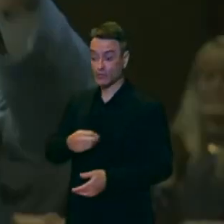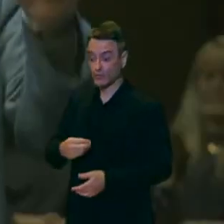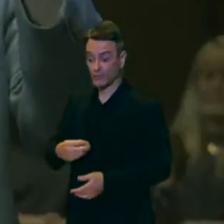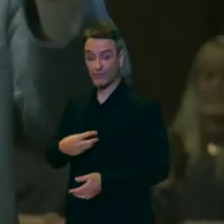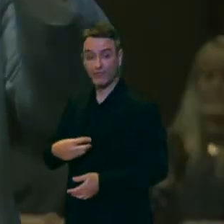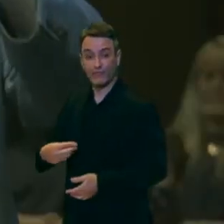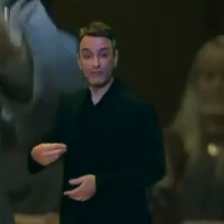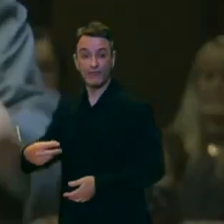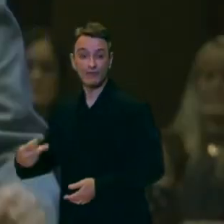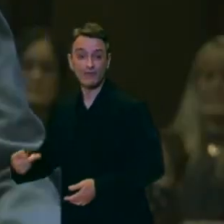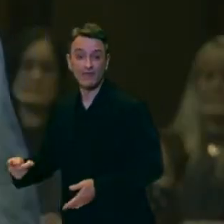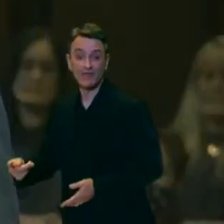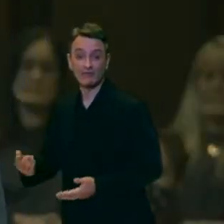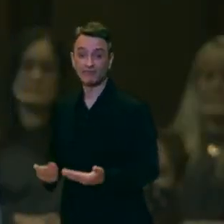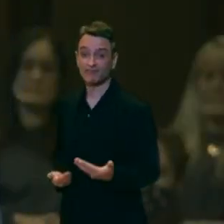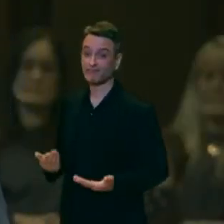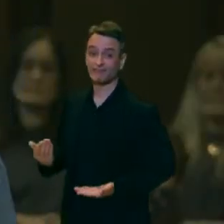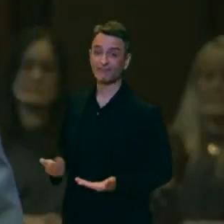não serviam ao Senhor.